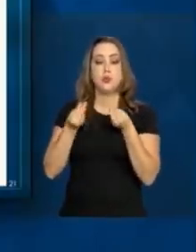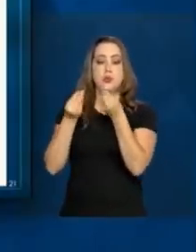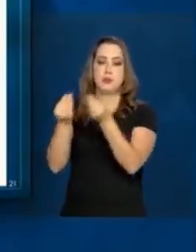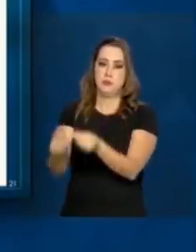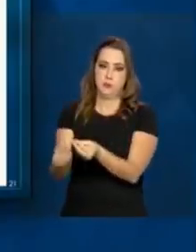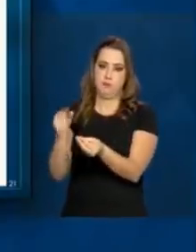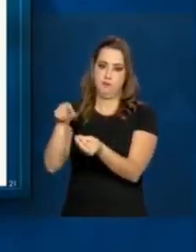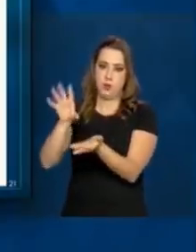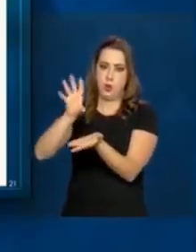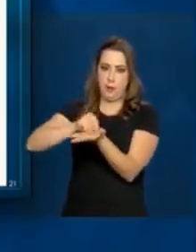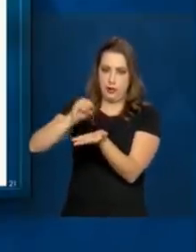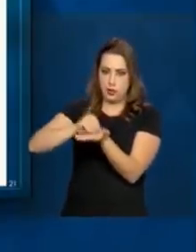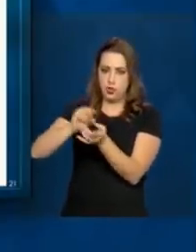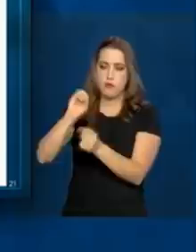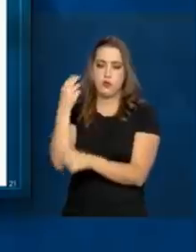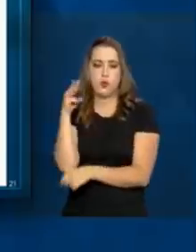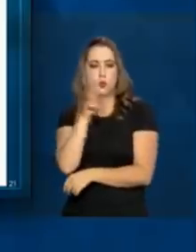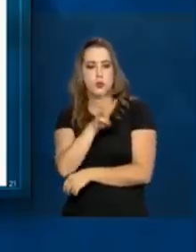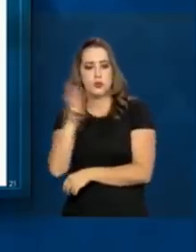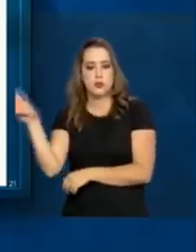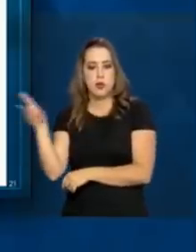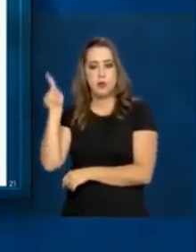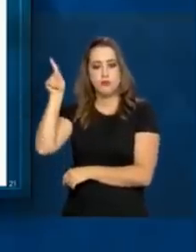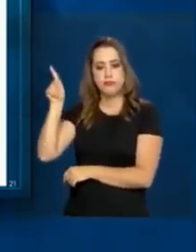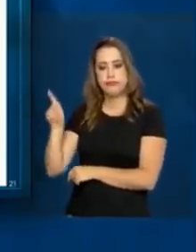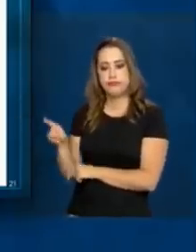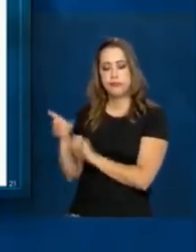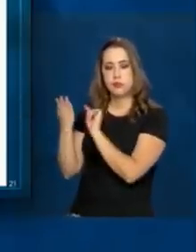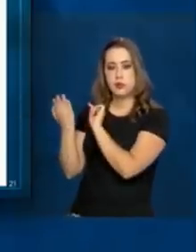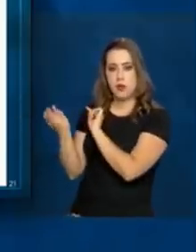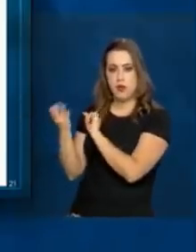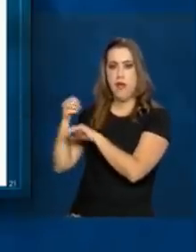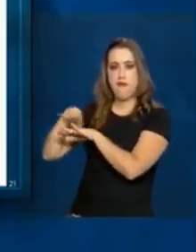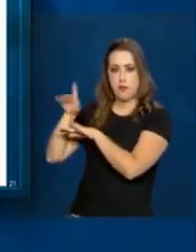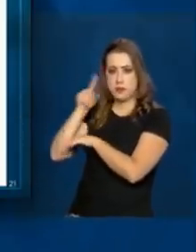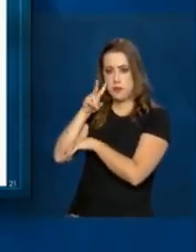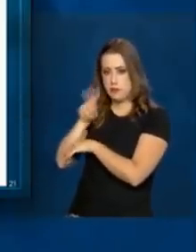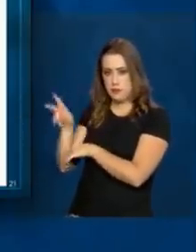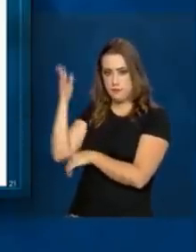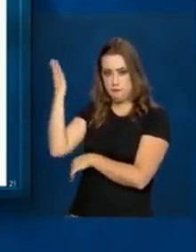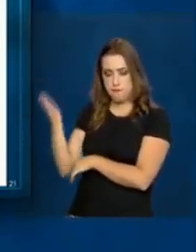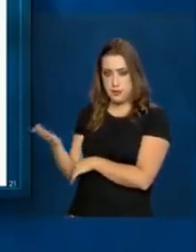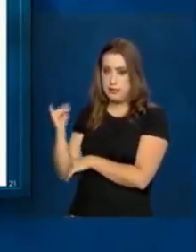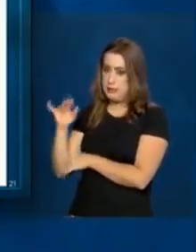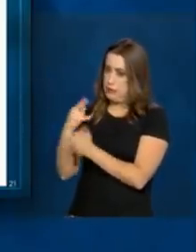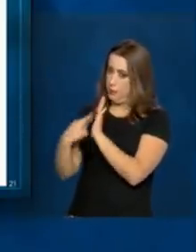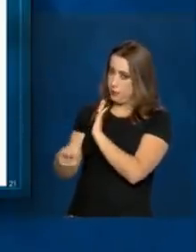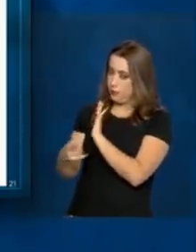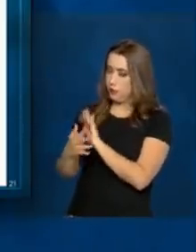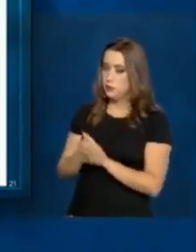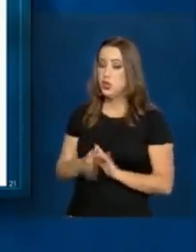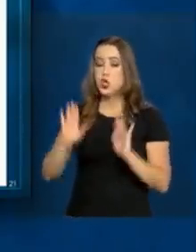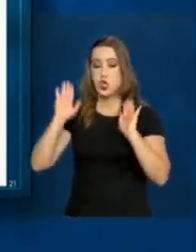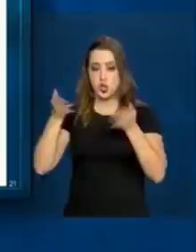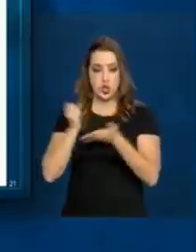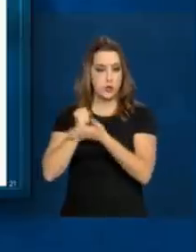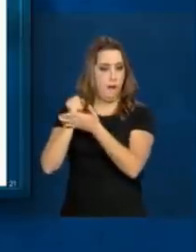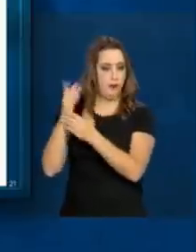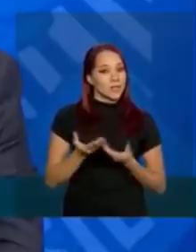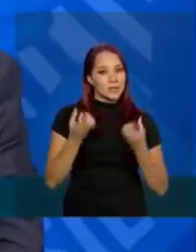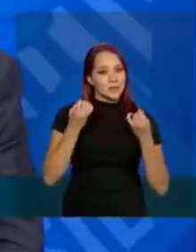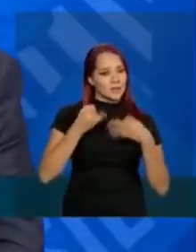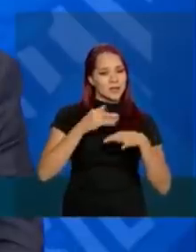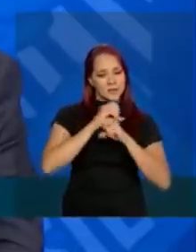no aplicativo e no site esta informação hoje, ao longo do dia. Então já está